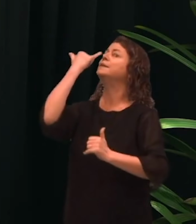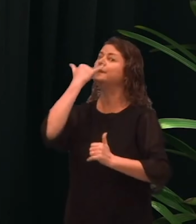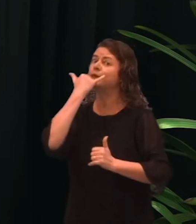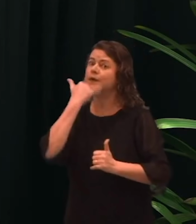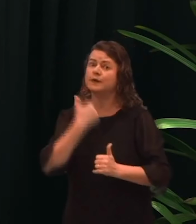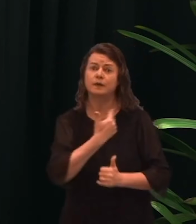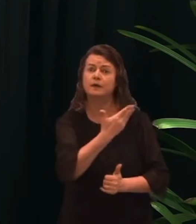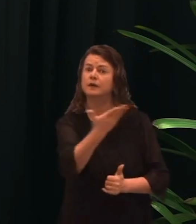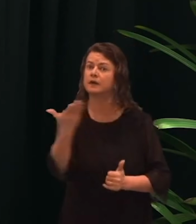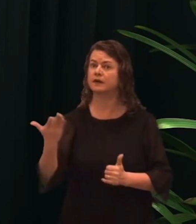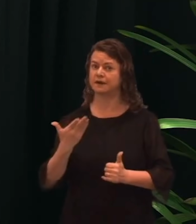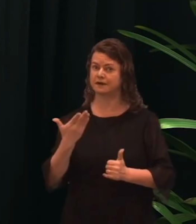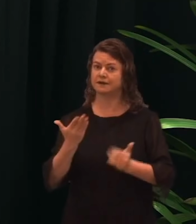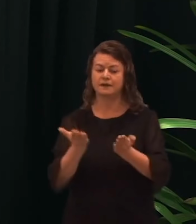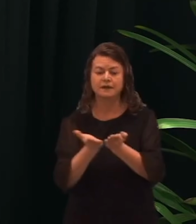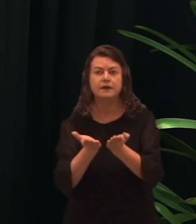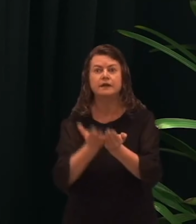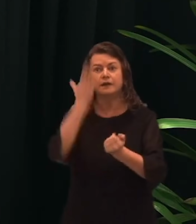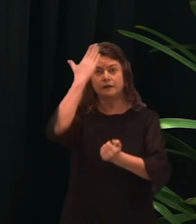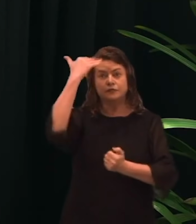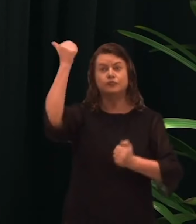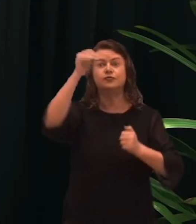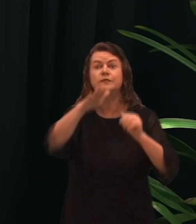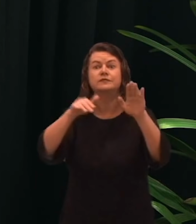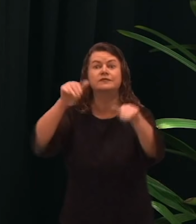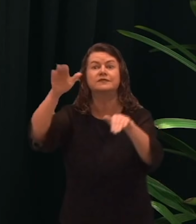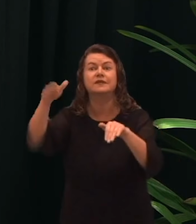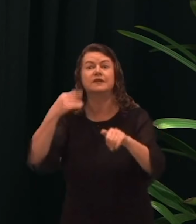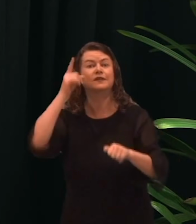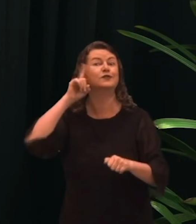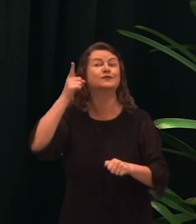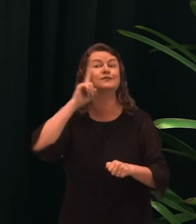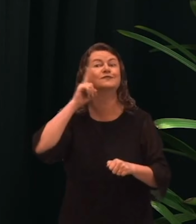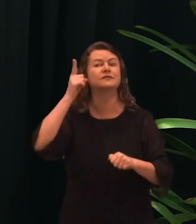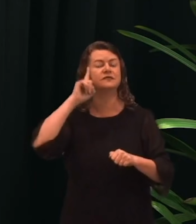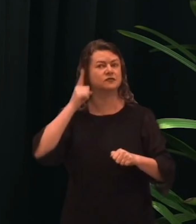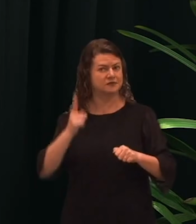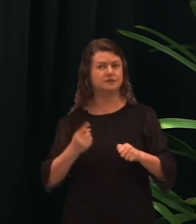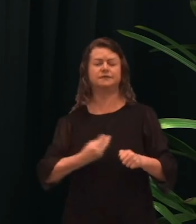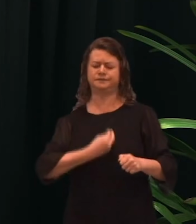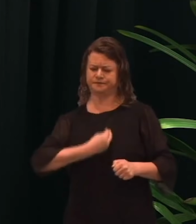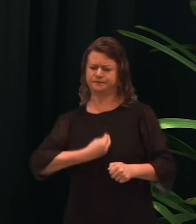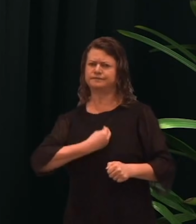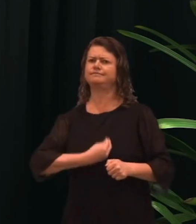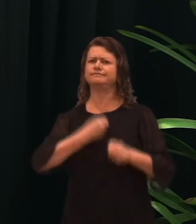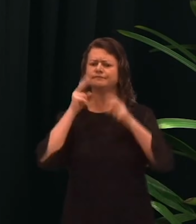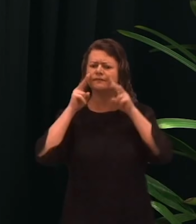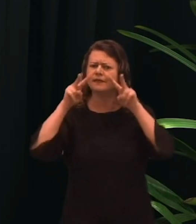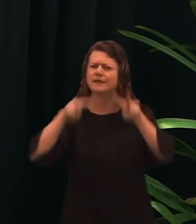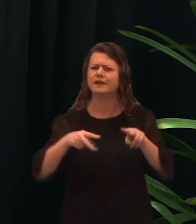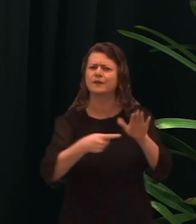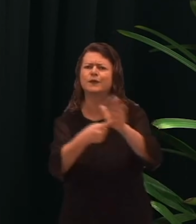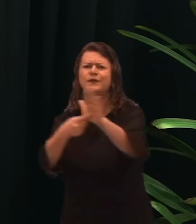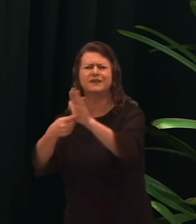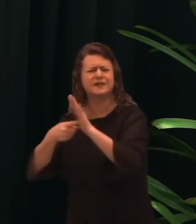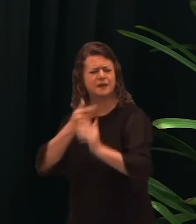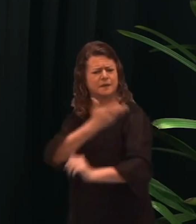Jesus nos perdoou. Como cristãos, nós somos chamados dia a dia a viver de